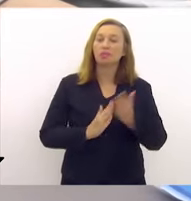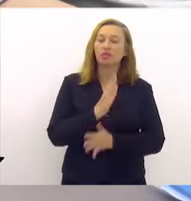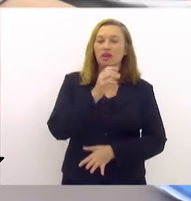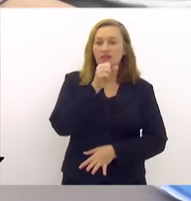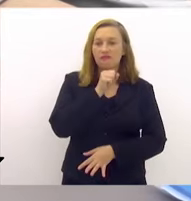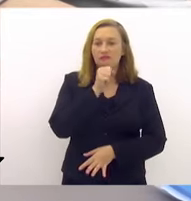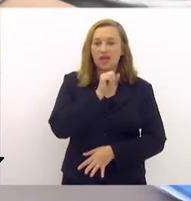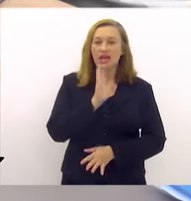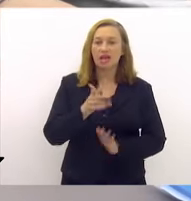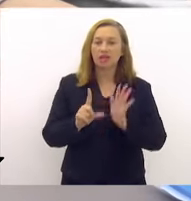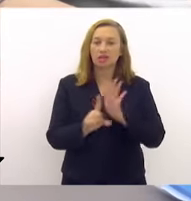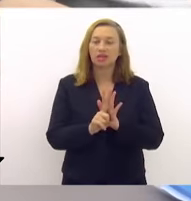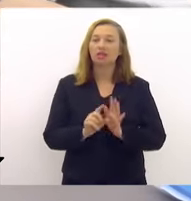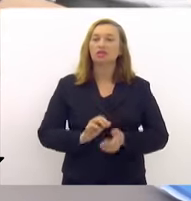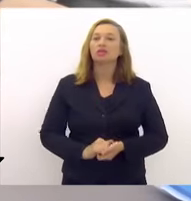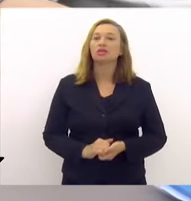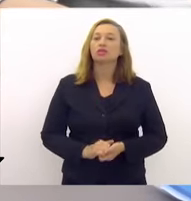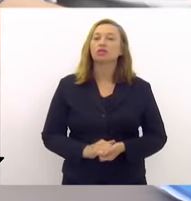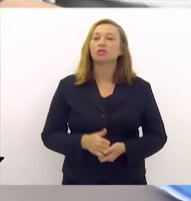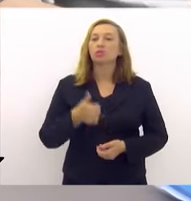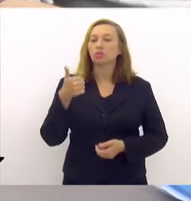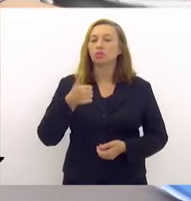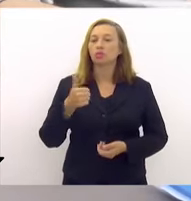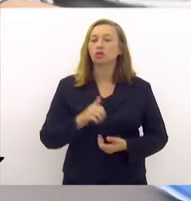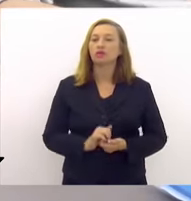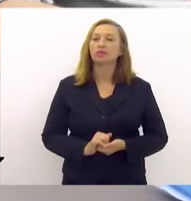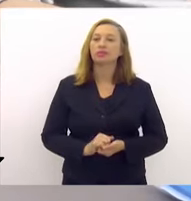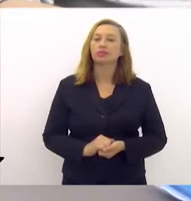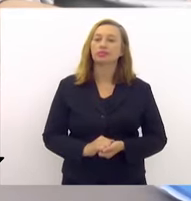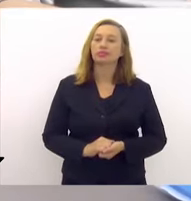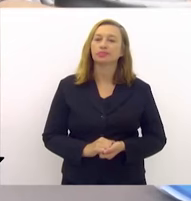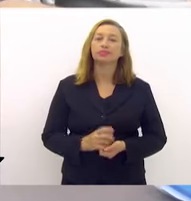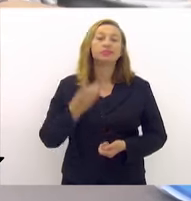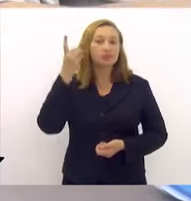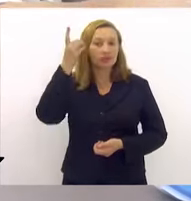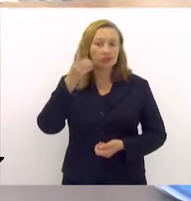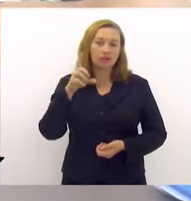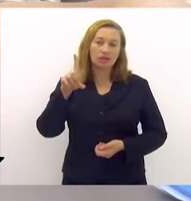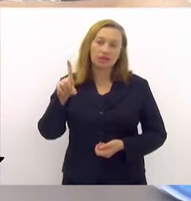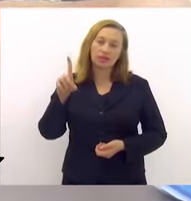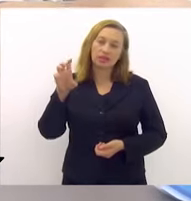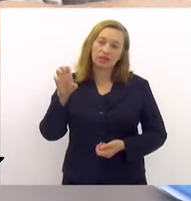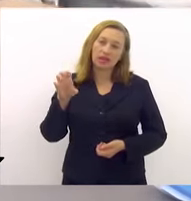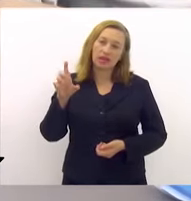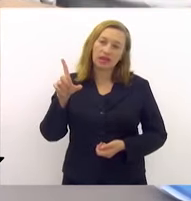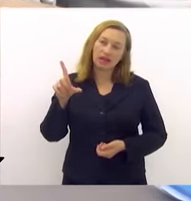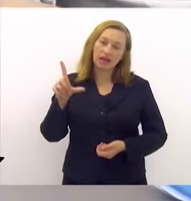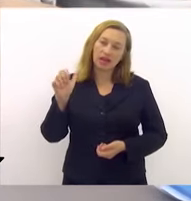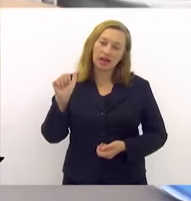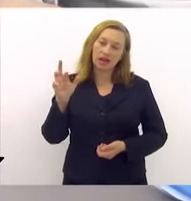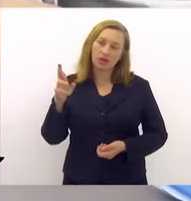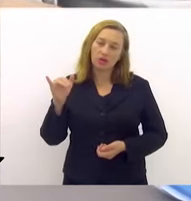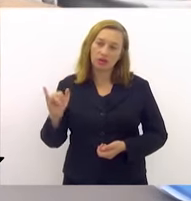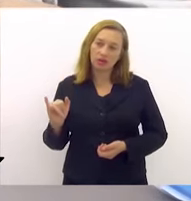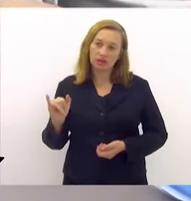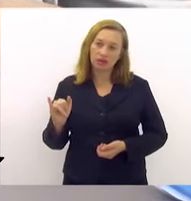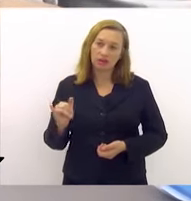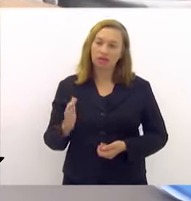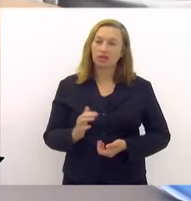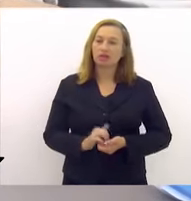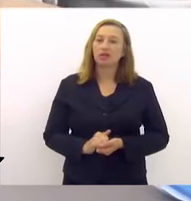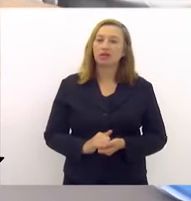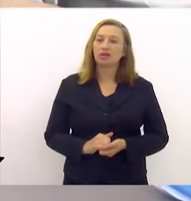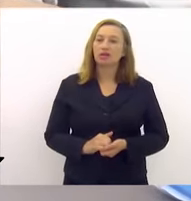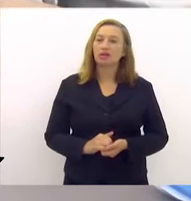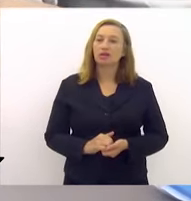antigas ambas? Uma determinou, deputado Delaroli, o banimento progressivo do amianto, que já